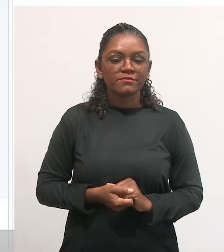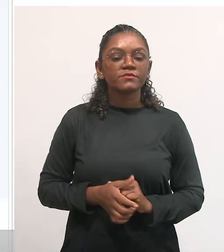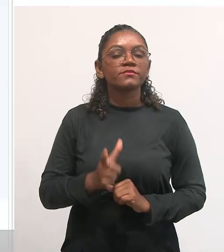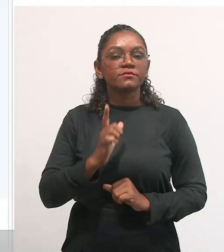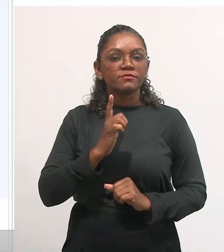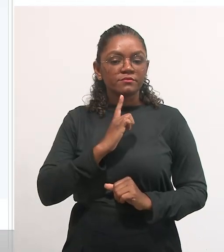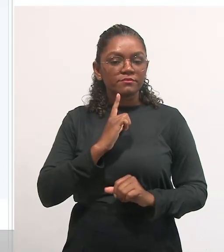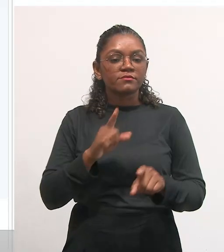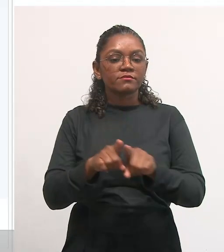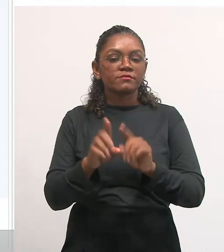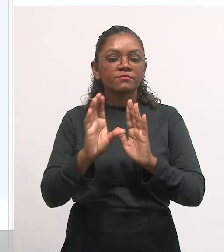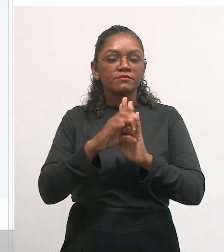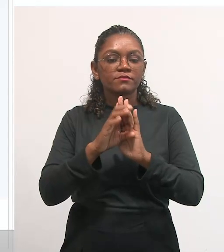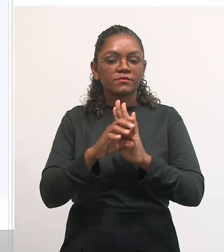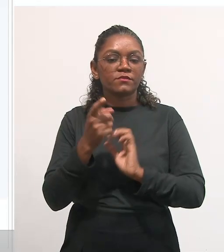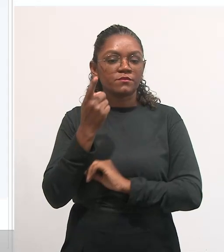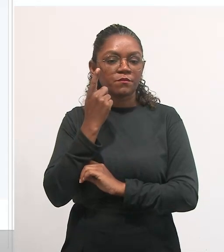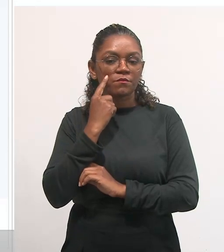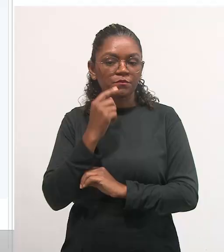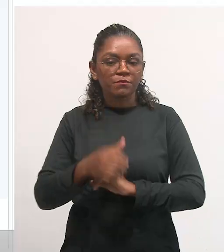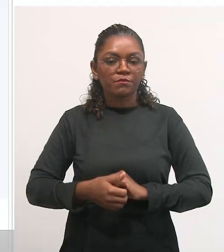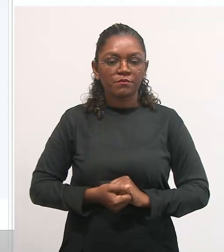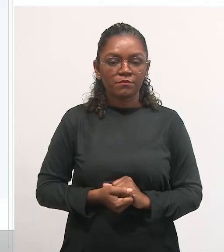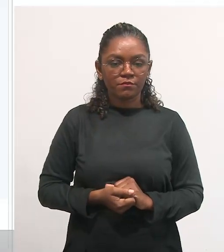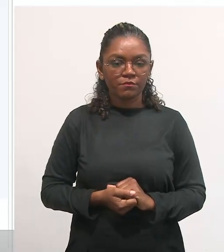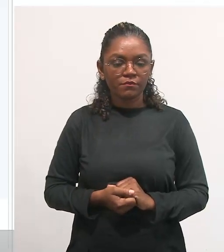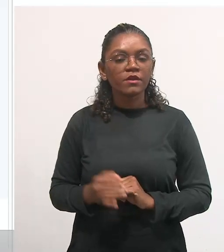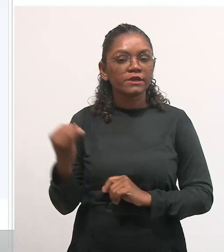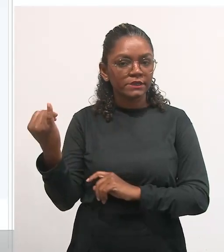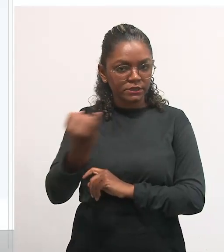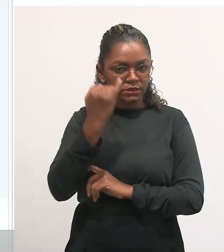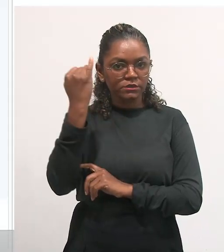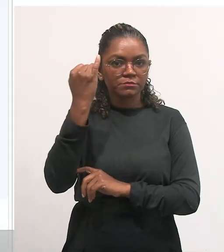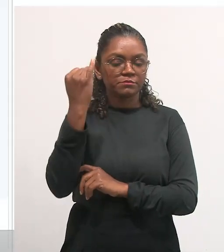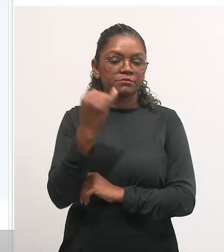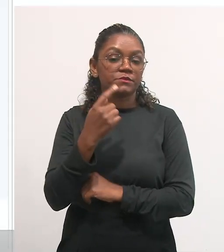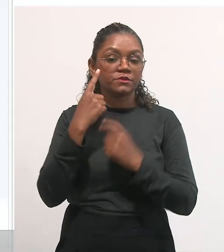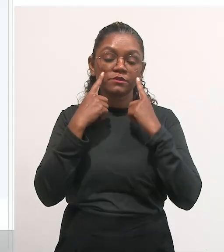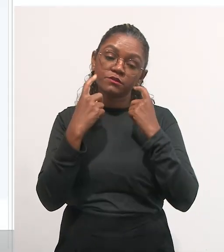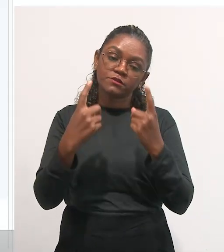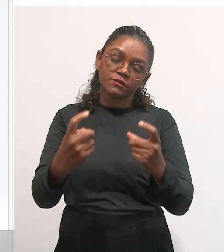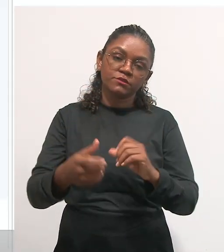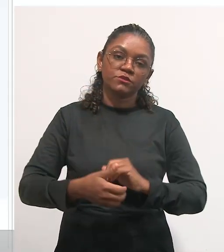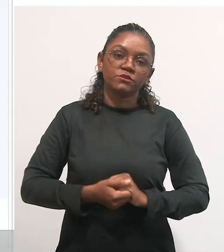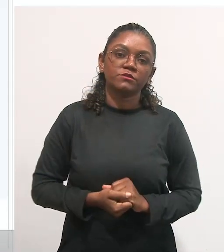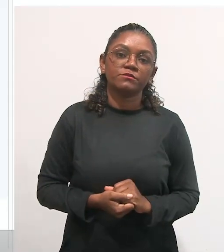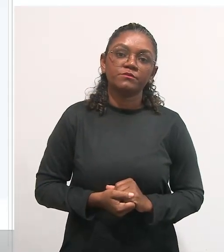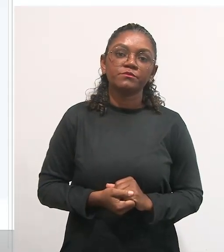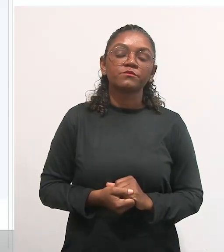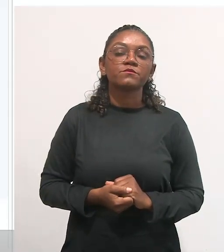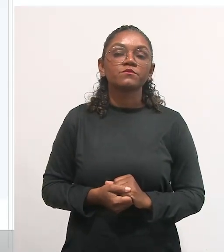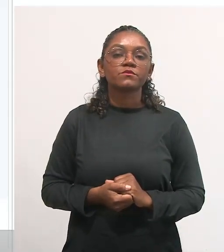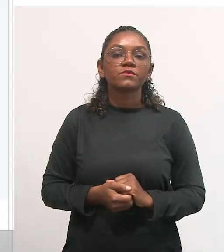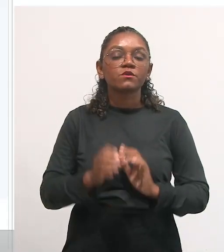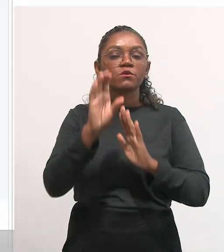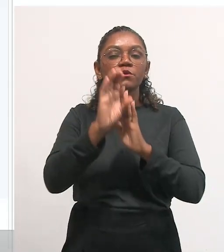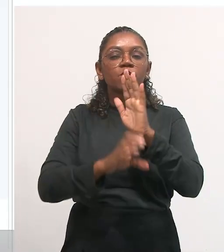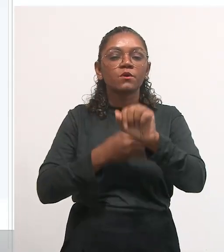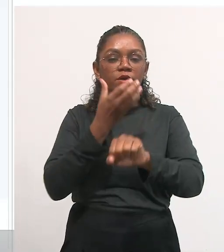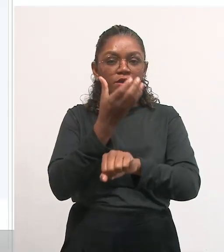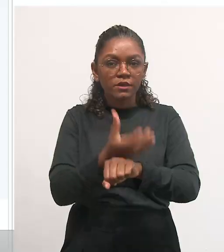currículo bastante pertinente aliás bastante interessante quando definimos o currículo estamos